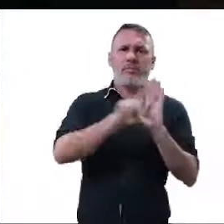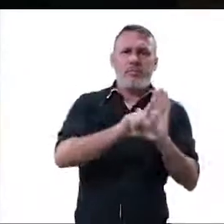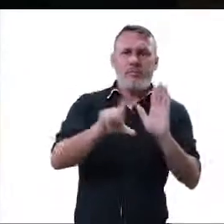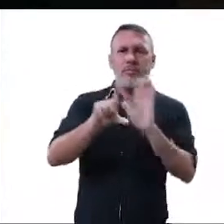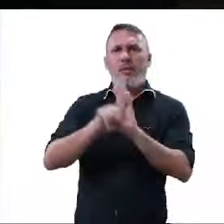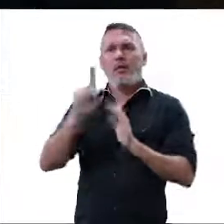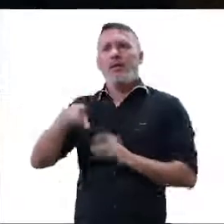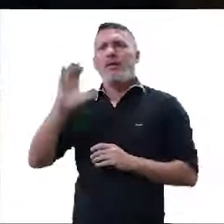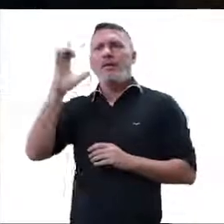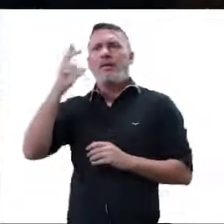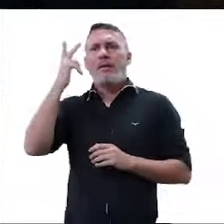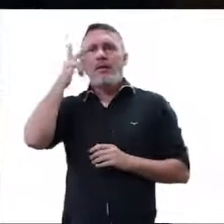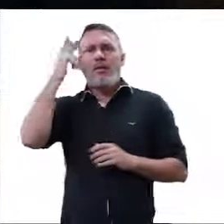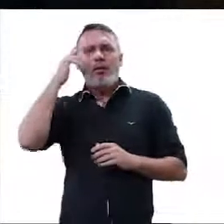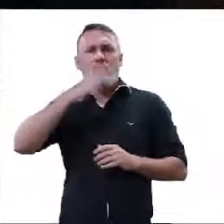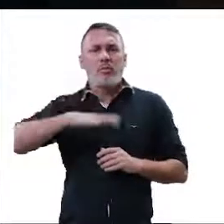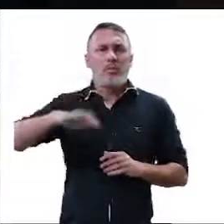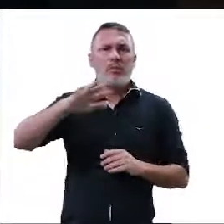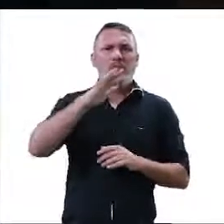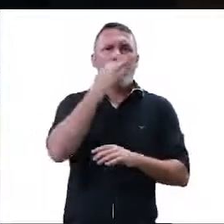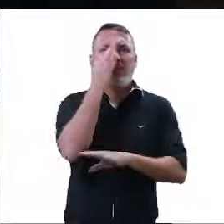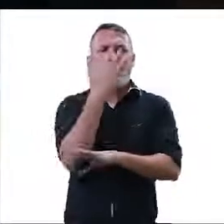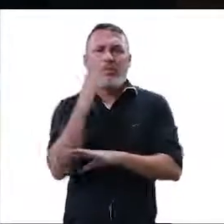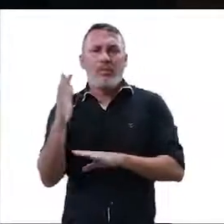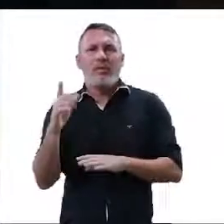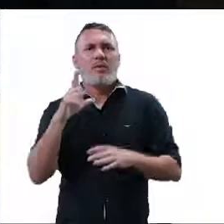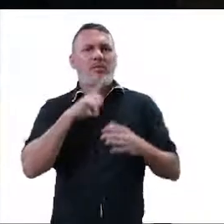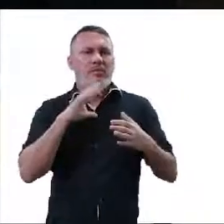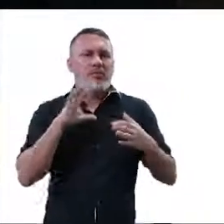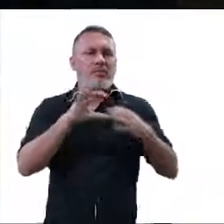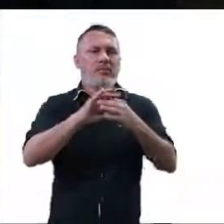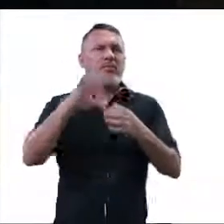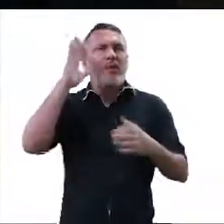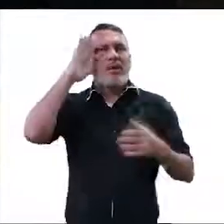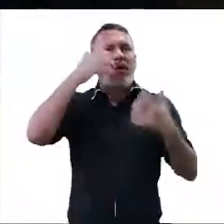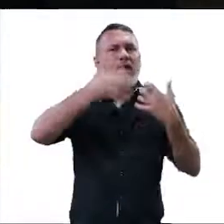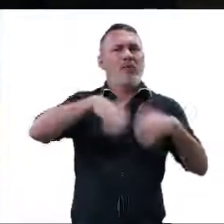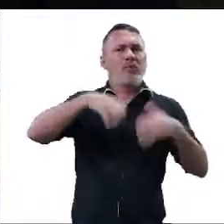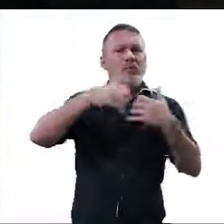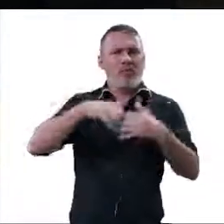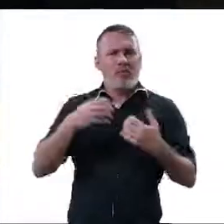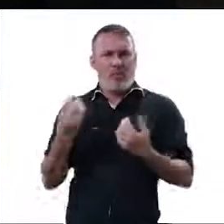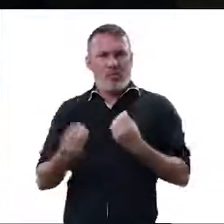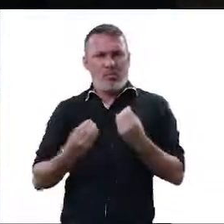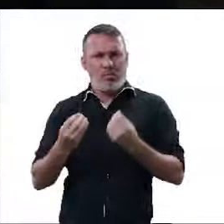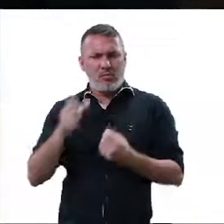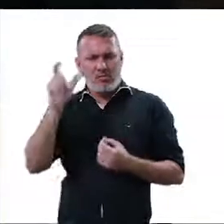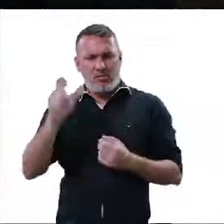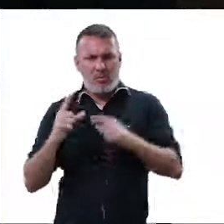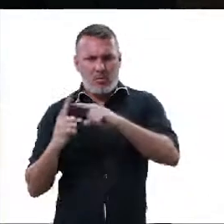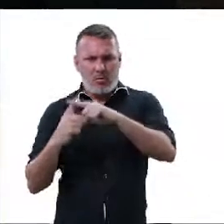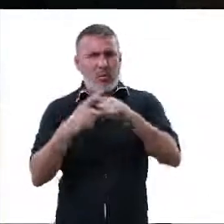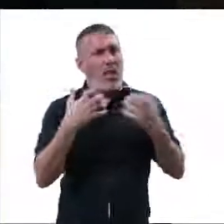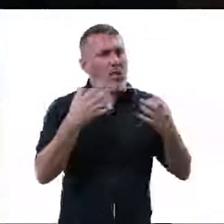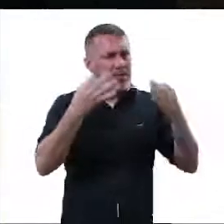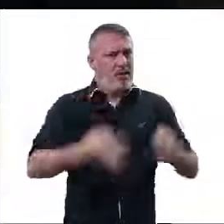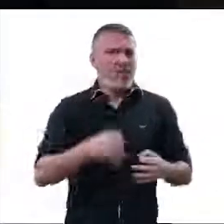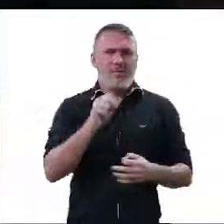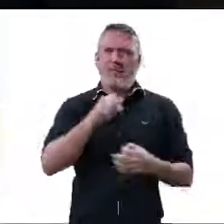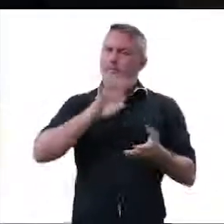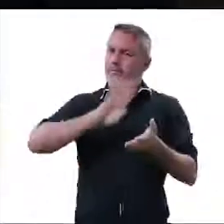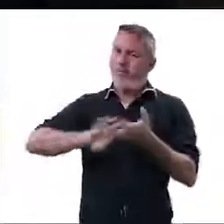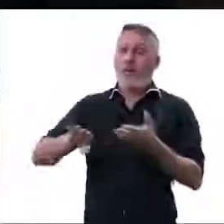da natureza, se ele está pensando na perspectiva da racionalidade, como é que ele não quer certezas? Não, está